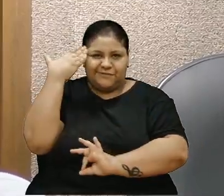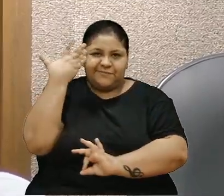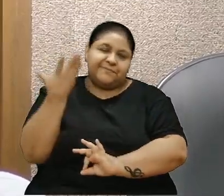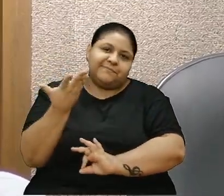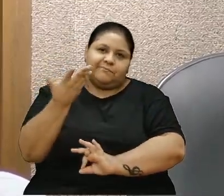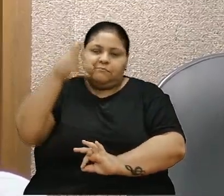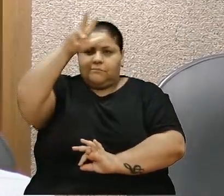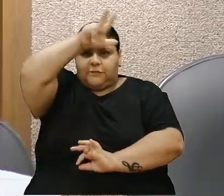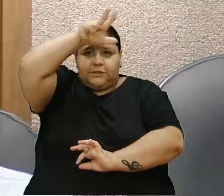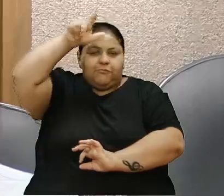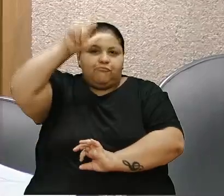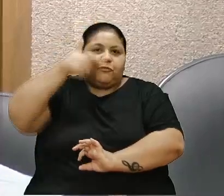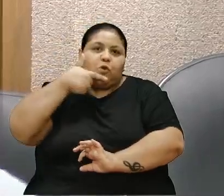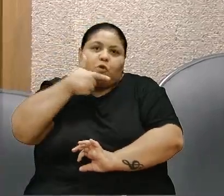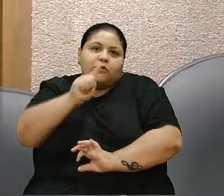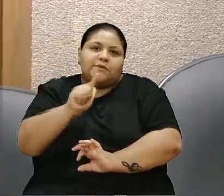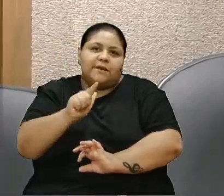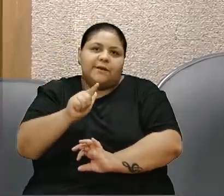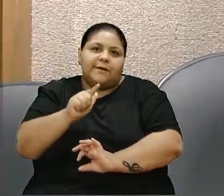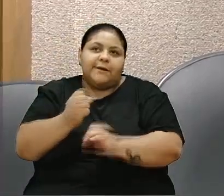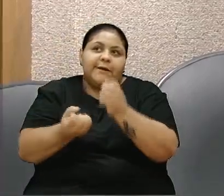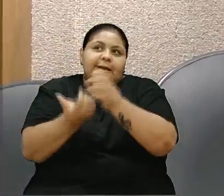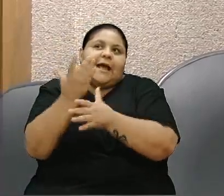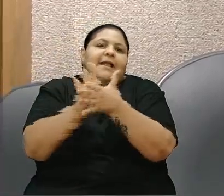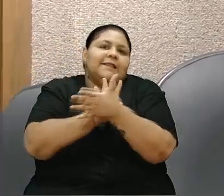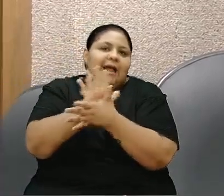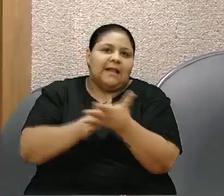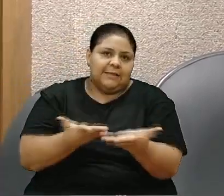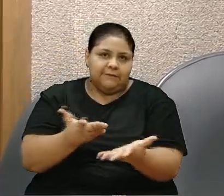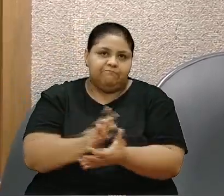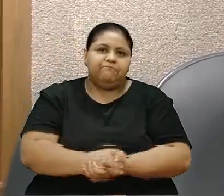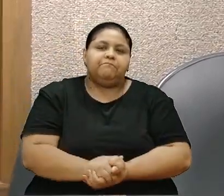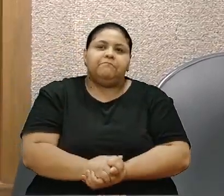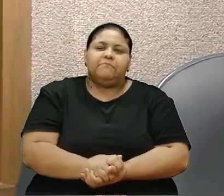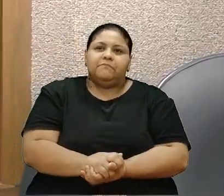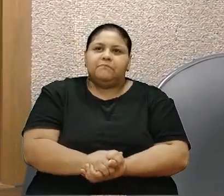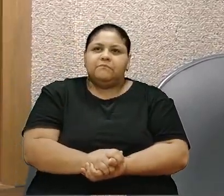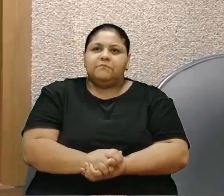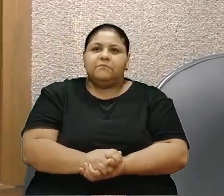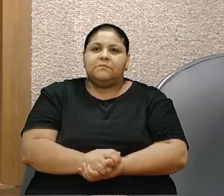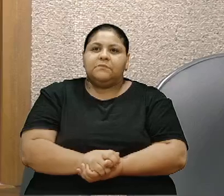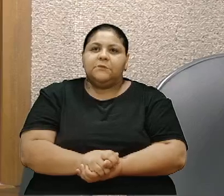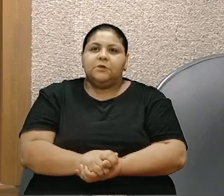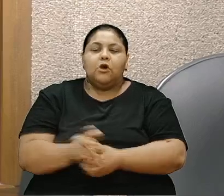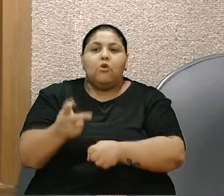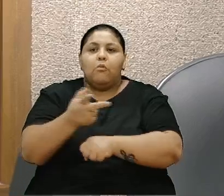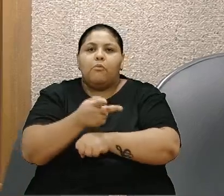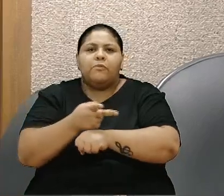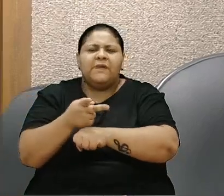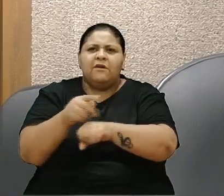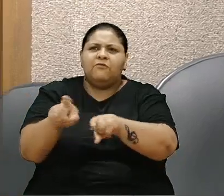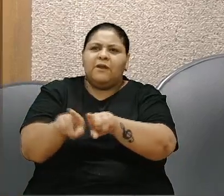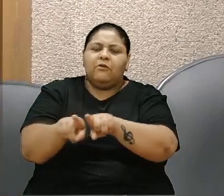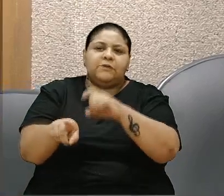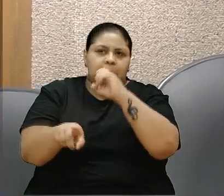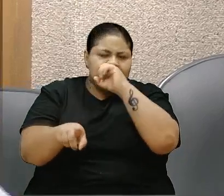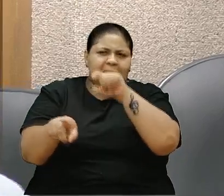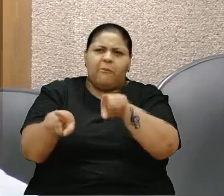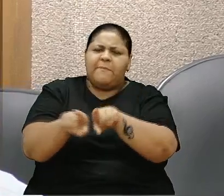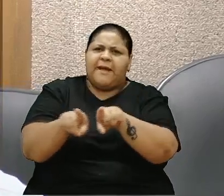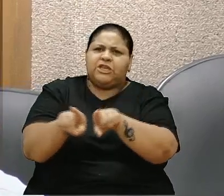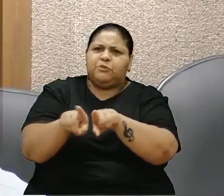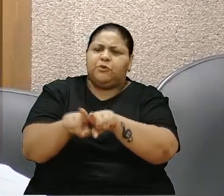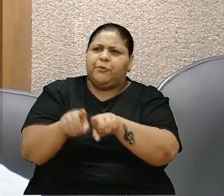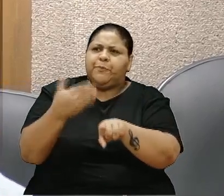prefeito não consegue mais inventar nada, né? E aí busca empréstimos, né? E com empréstimos, então,